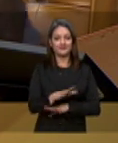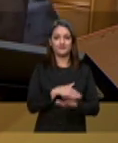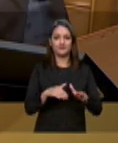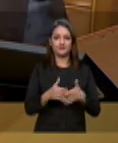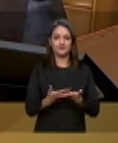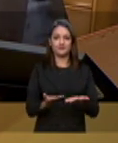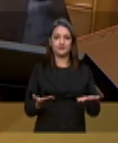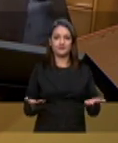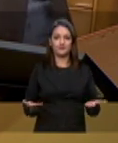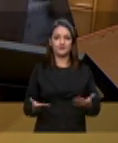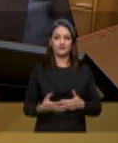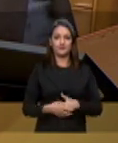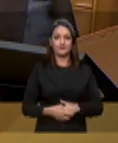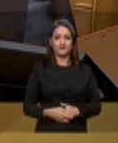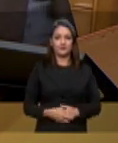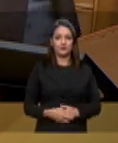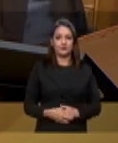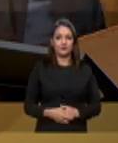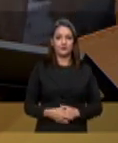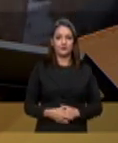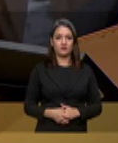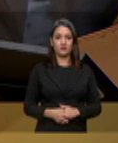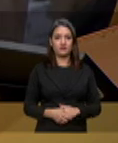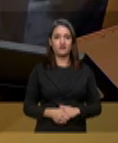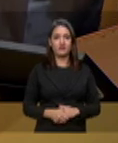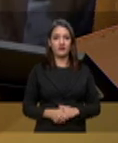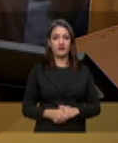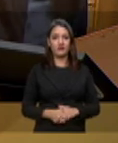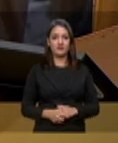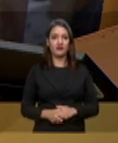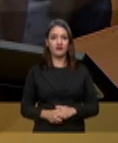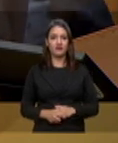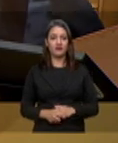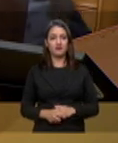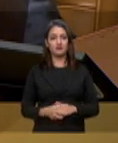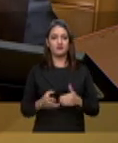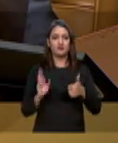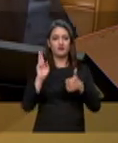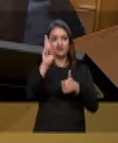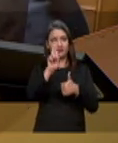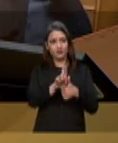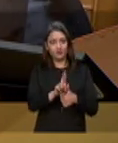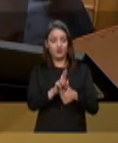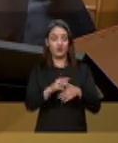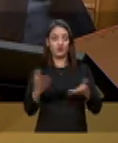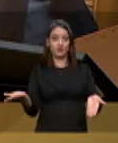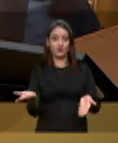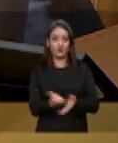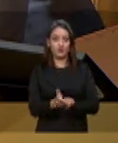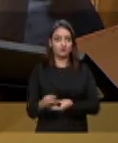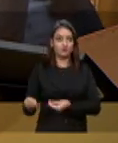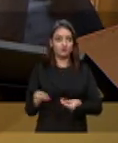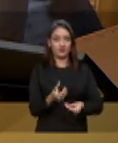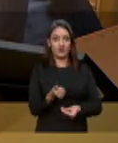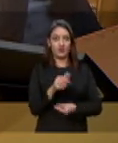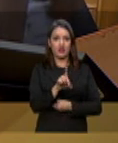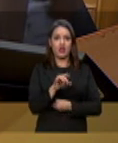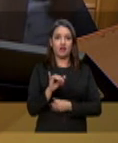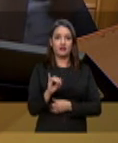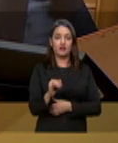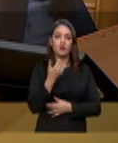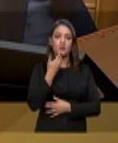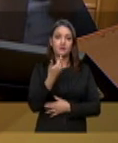clara, cabelos grisalhos, curtos. O procurador-geral da República. Toga preta por cima do terno cinza, camisa branca, gravata vermelha.